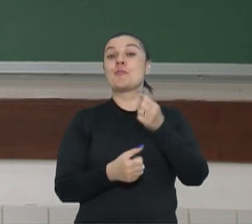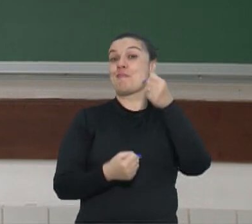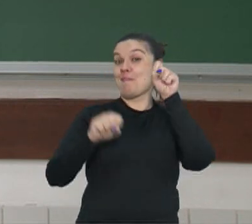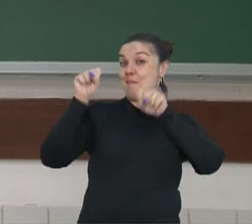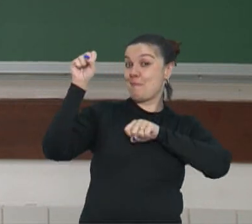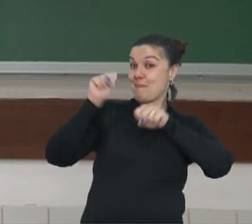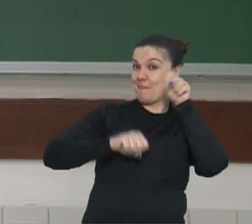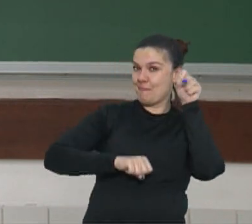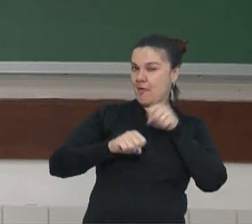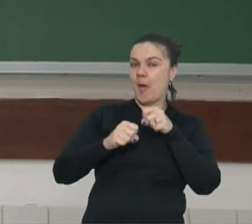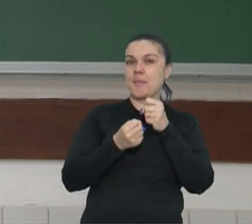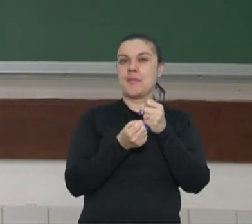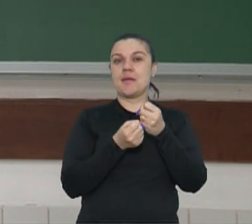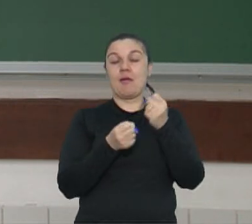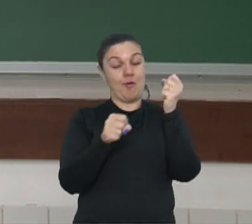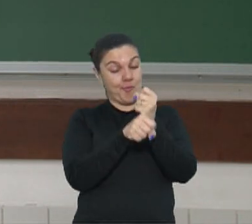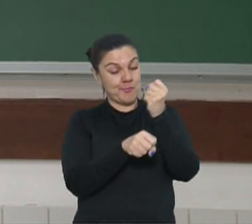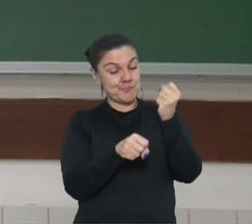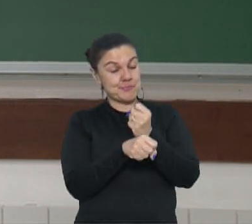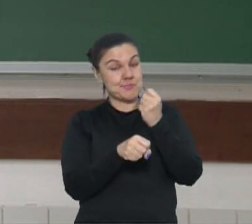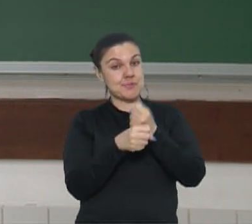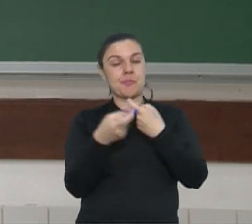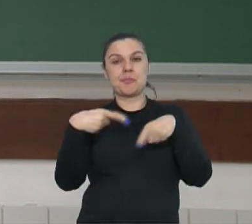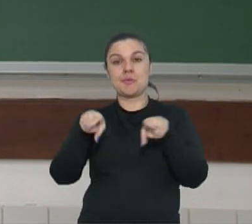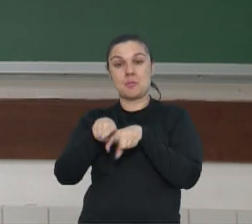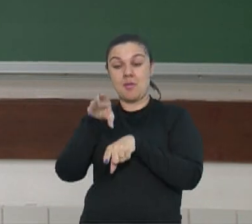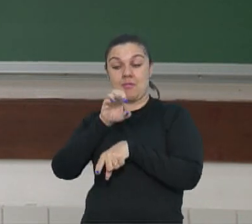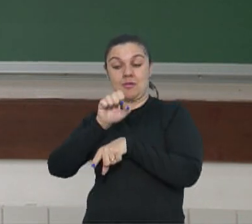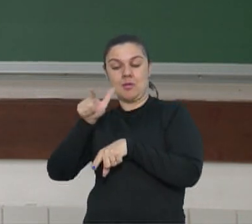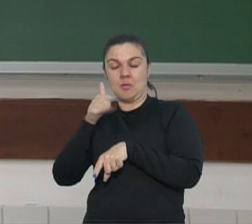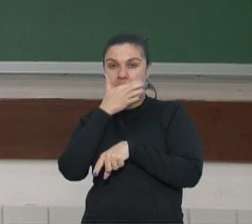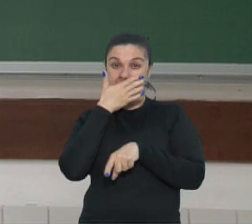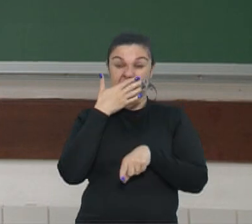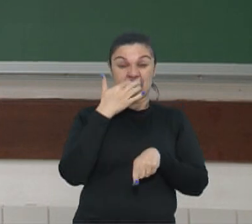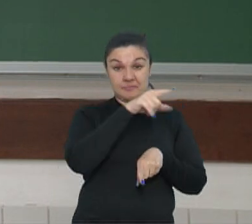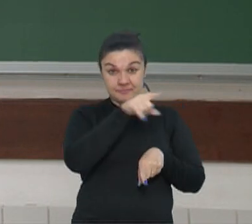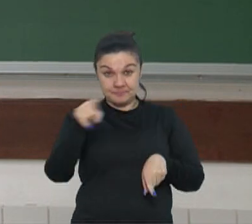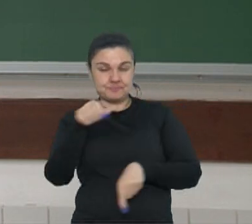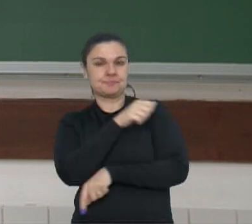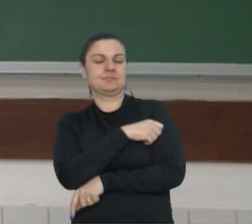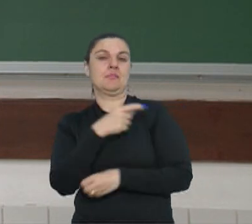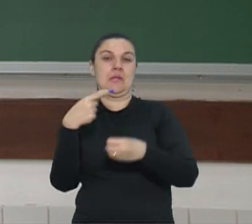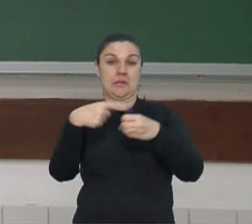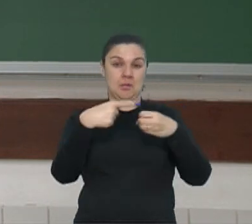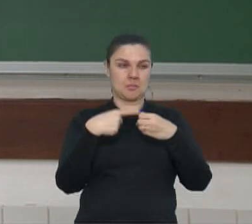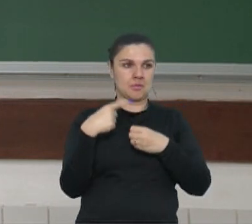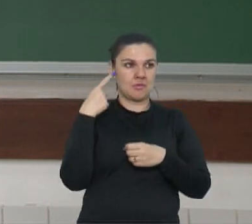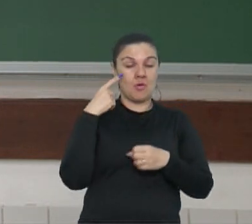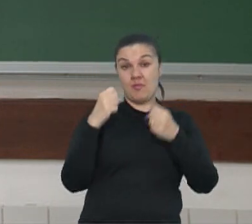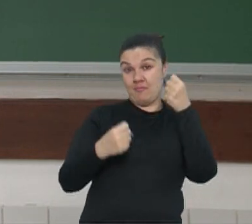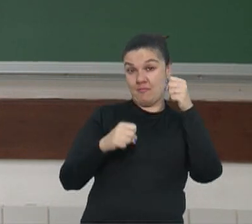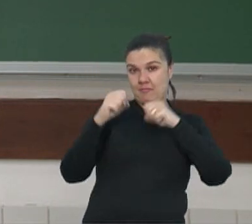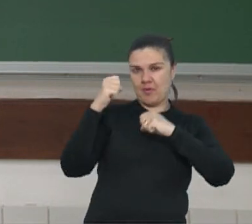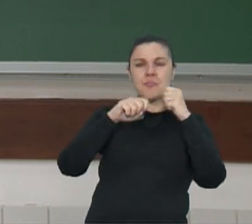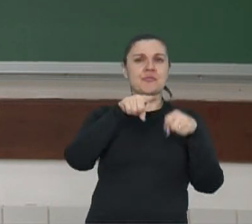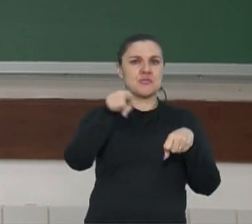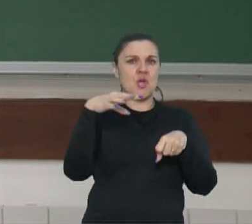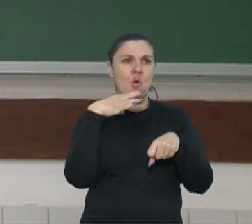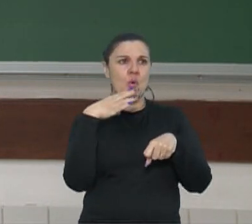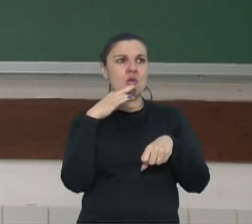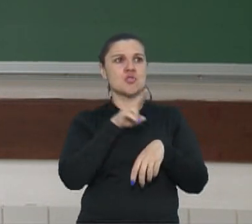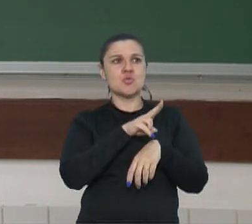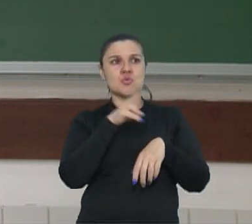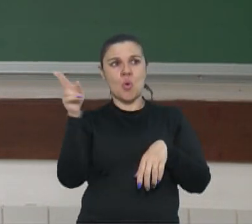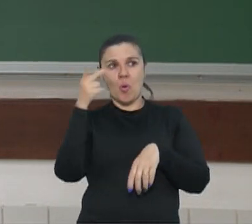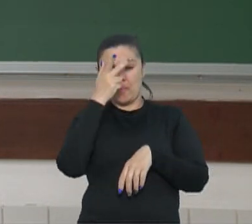cal. Por quê? Porque tem muito calcário. Quem mora nessas cidades, você, aluno que é dessa cidade, você sabe. Provavelmente você conhece alguém ou até você